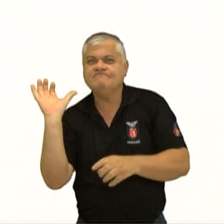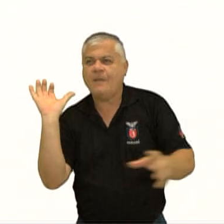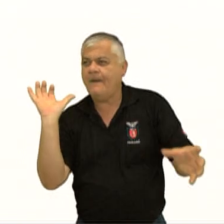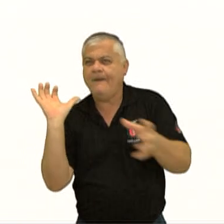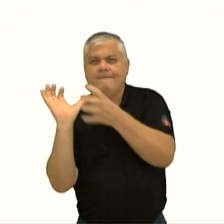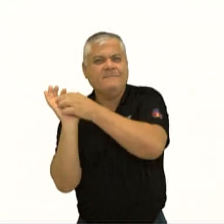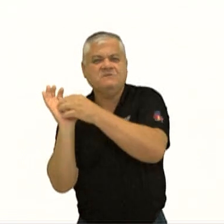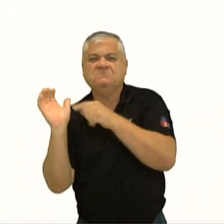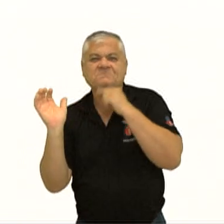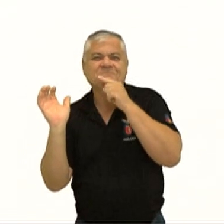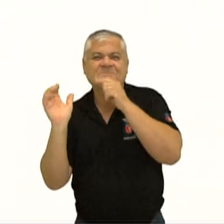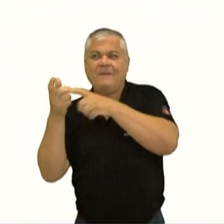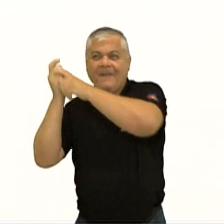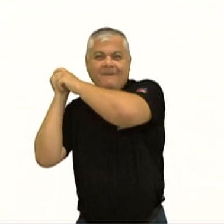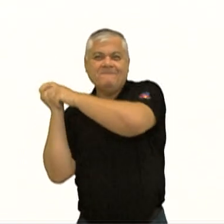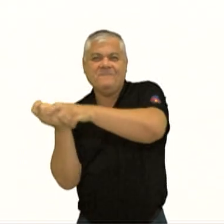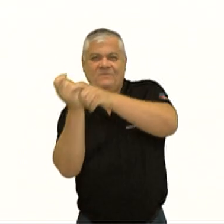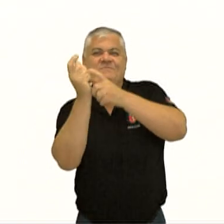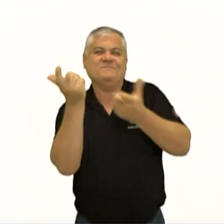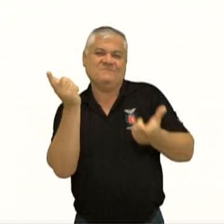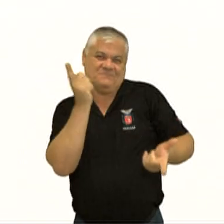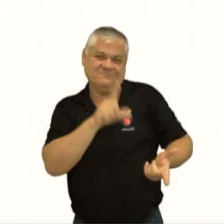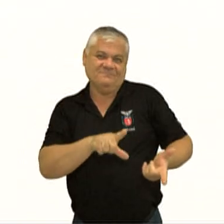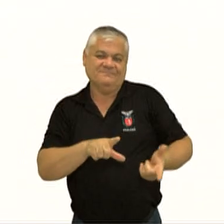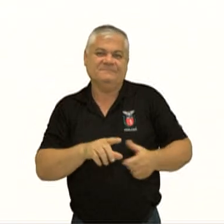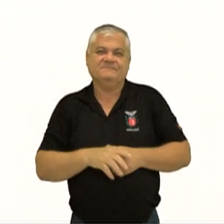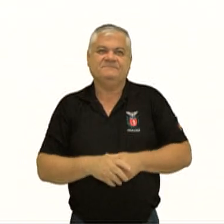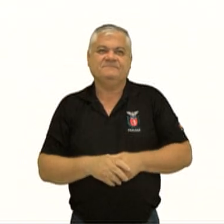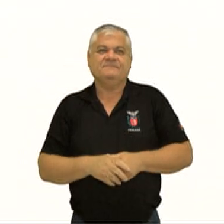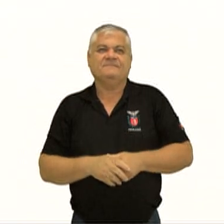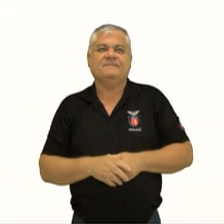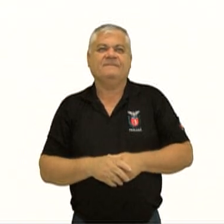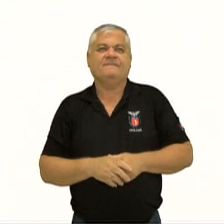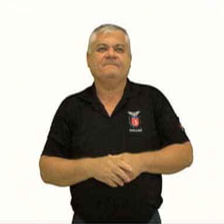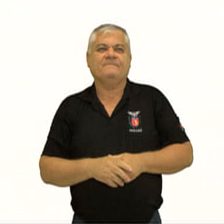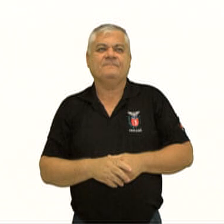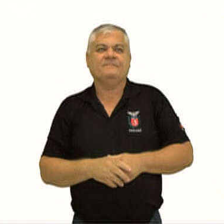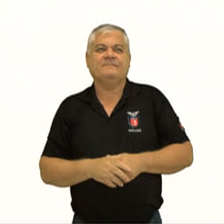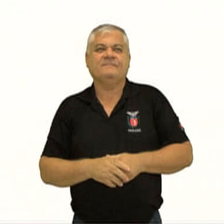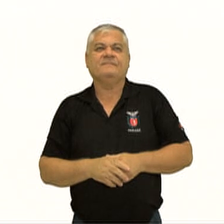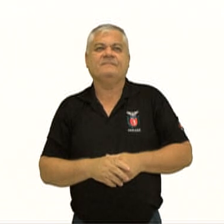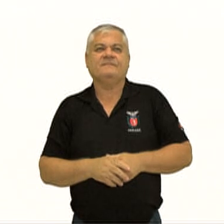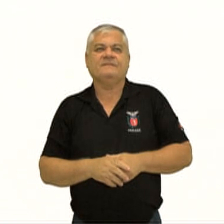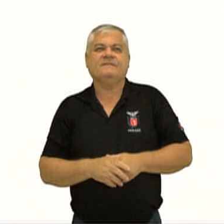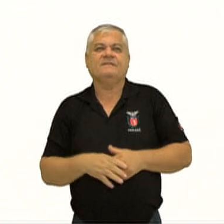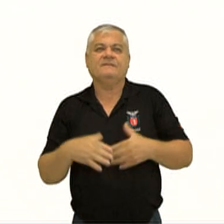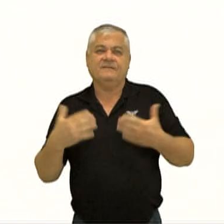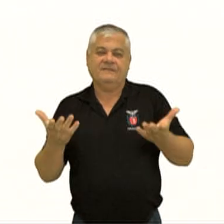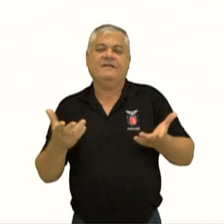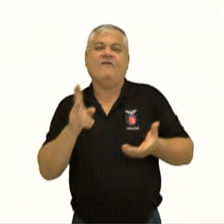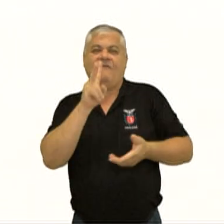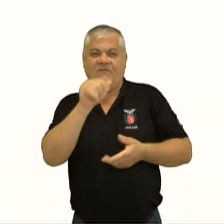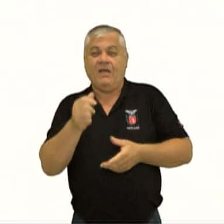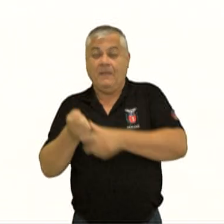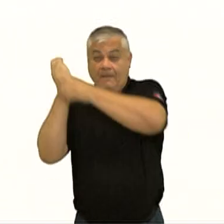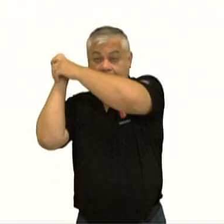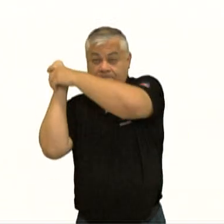mas não chega nele, porque ela é rebatida. E ele rebateu e provavelmente vai sair para a